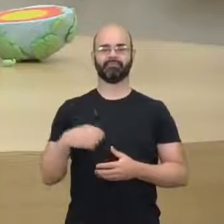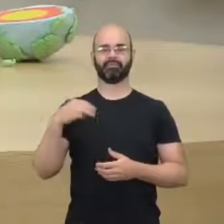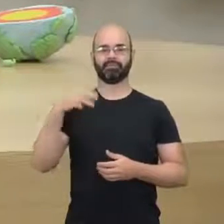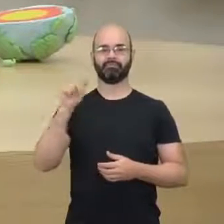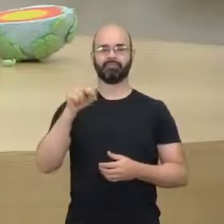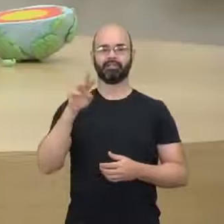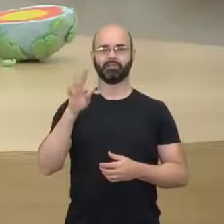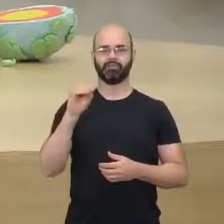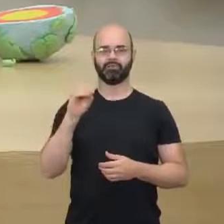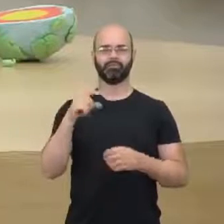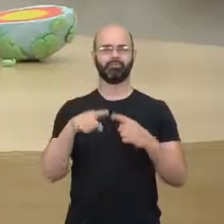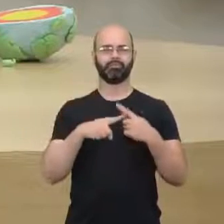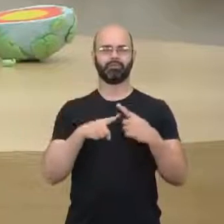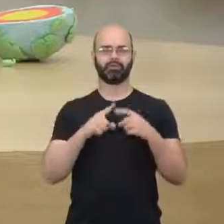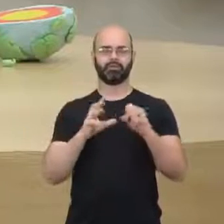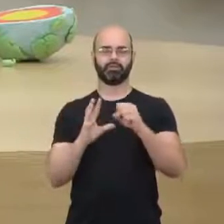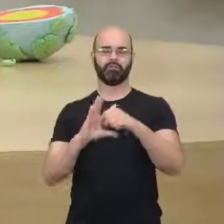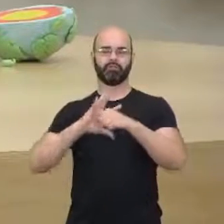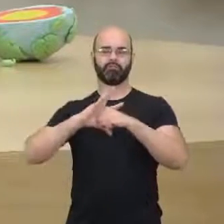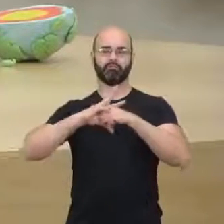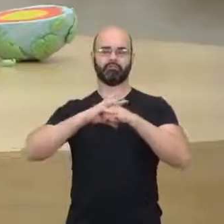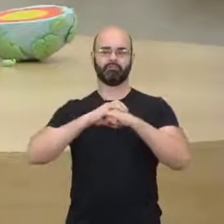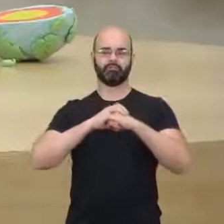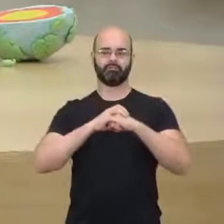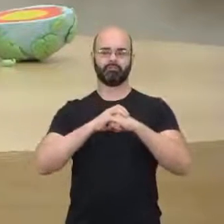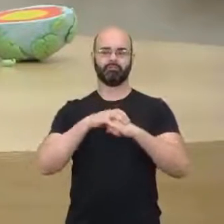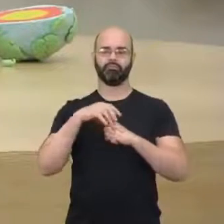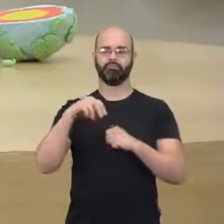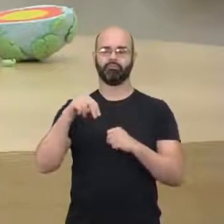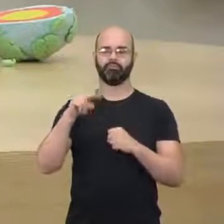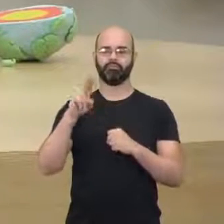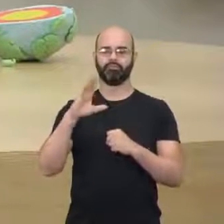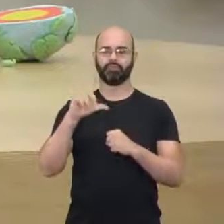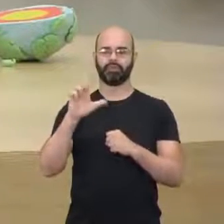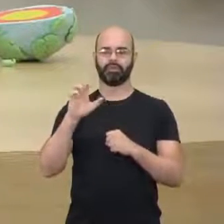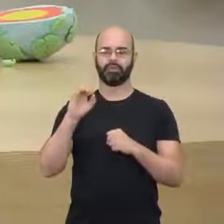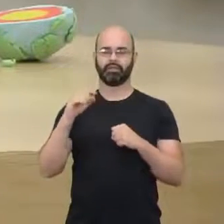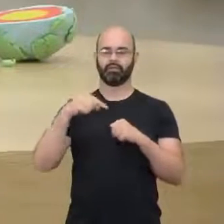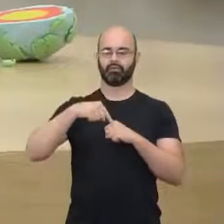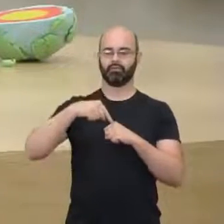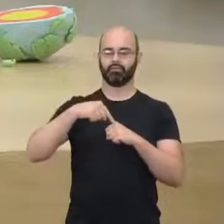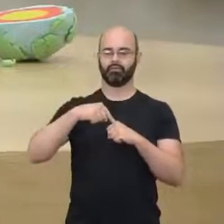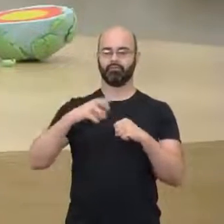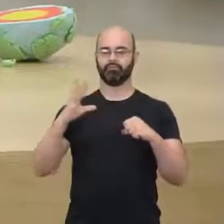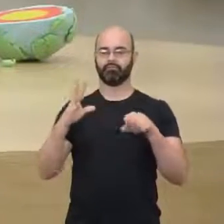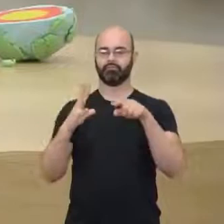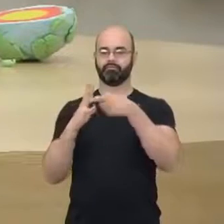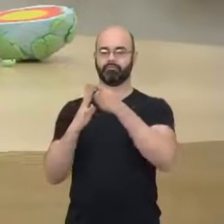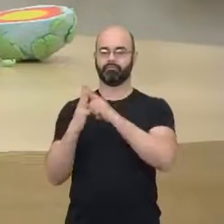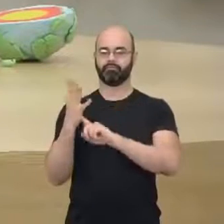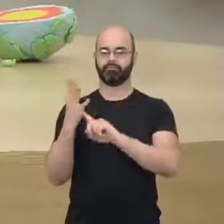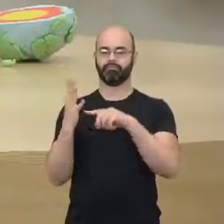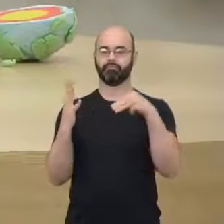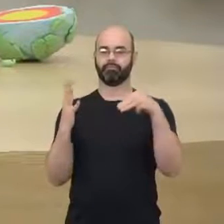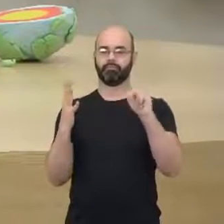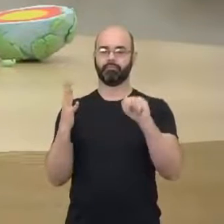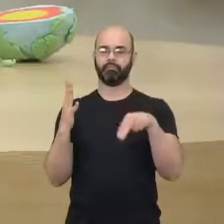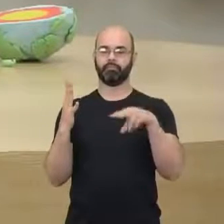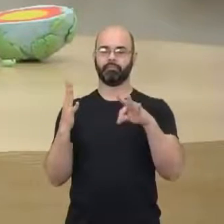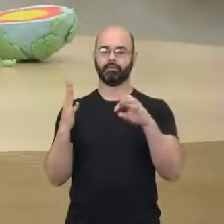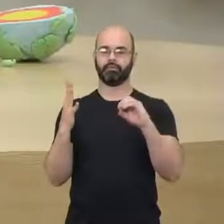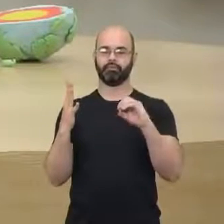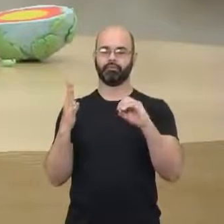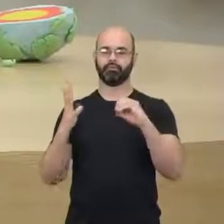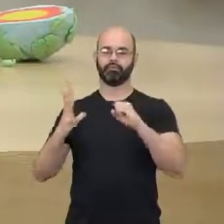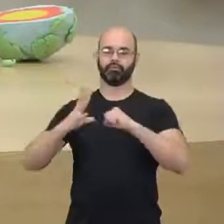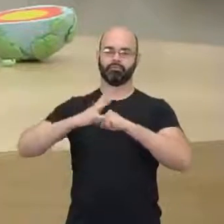que legal. Então aí, ó, você nunca mais esquece que isso aqui é o manto. Tá, porque o manto está cobrindo o núcleo. Aí é lógico, vou fazer aqui um